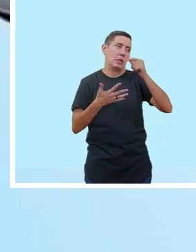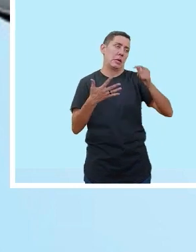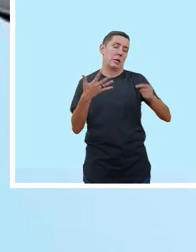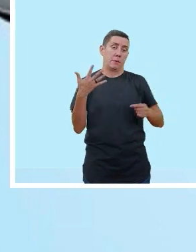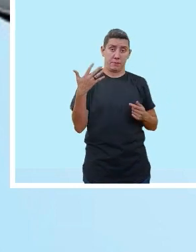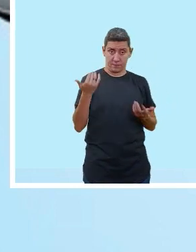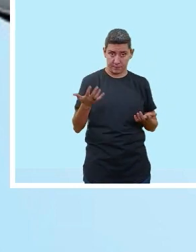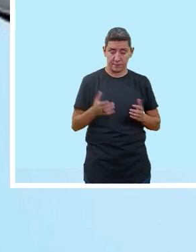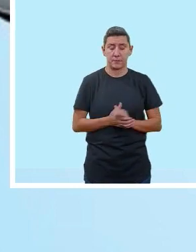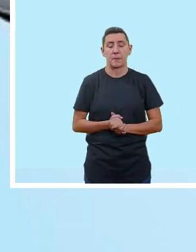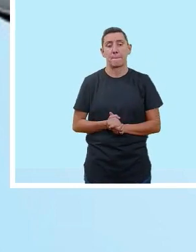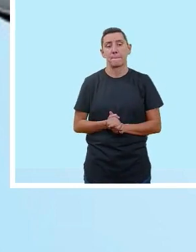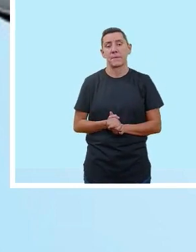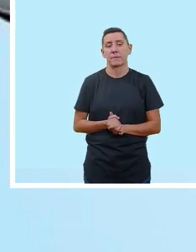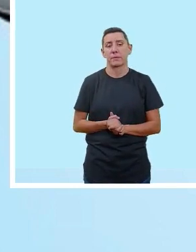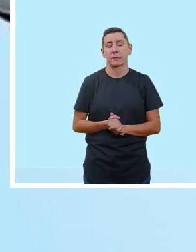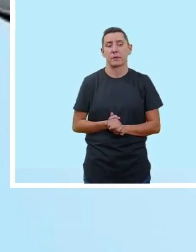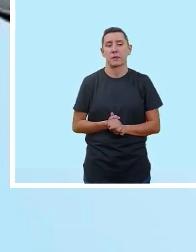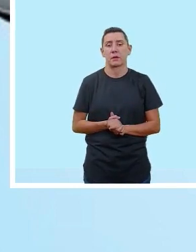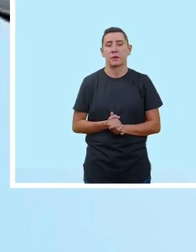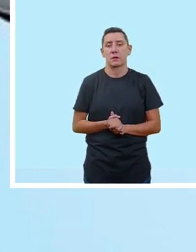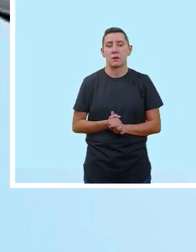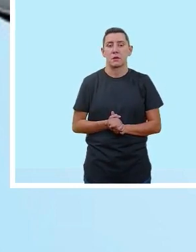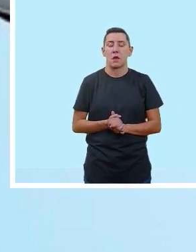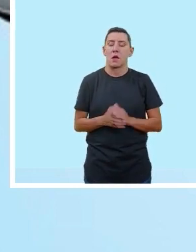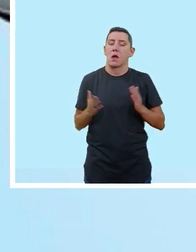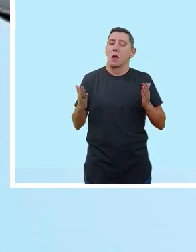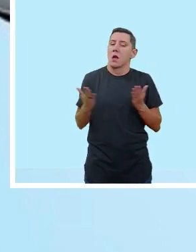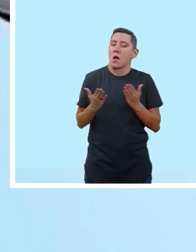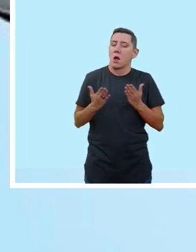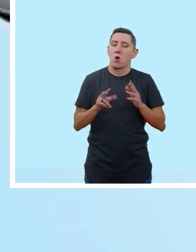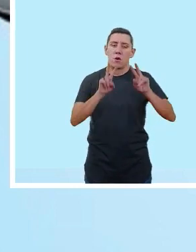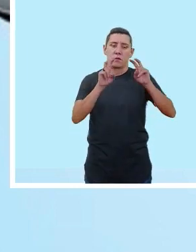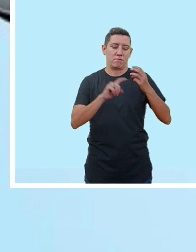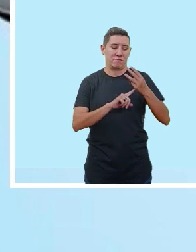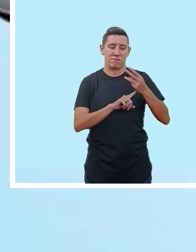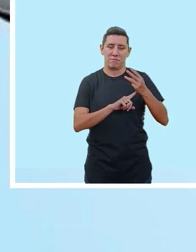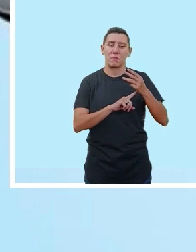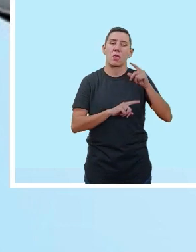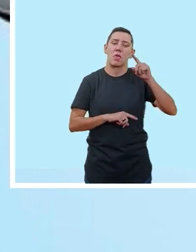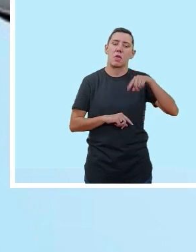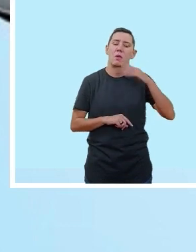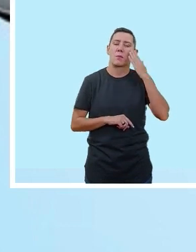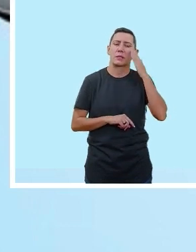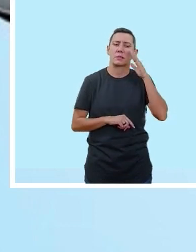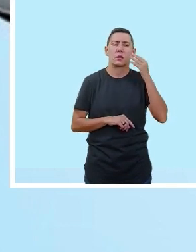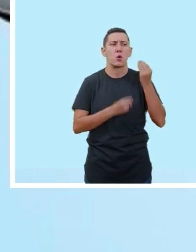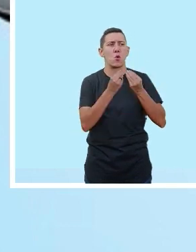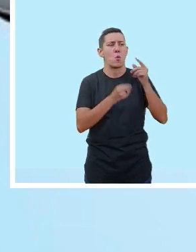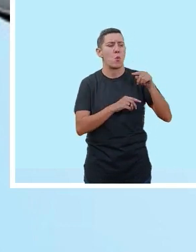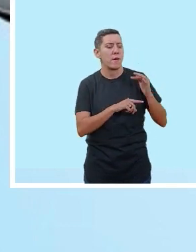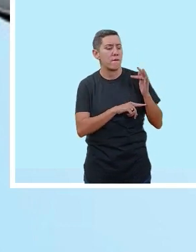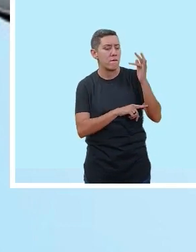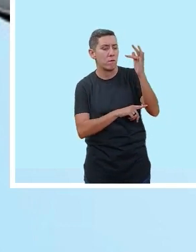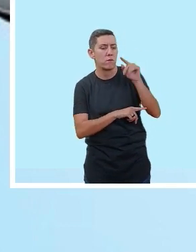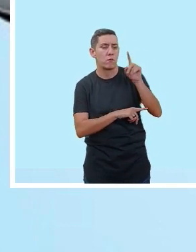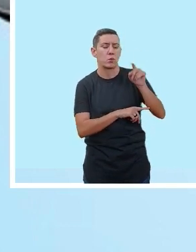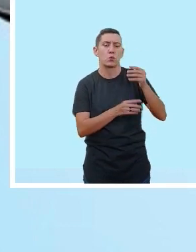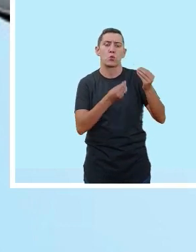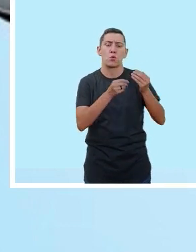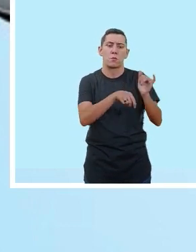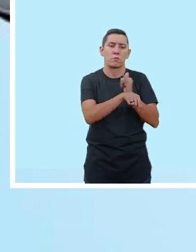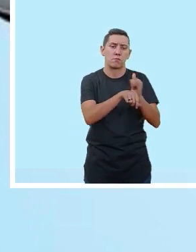tá? Então, vamos falar um pouquinho mais sobre tendências e insights nesse campo e como a gente atinge